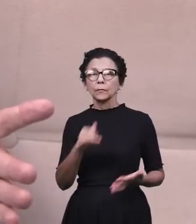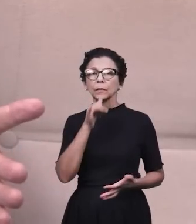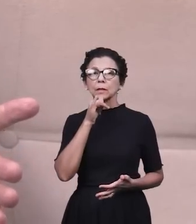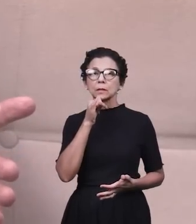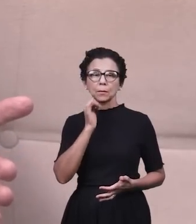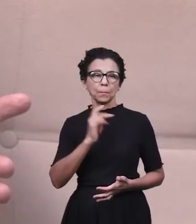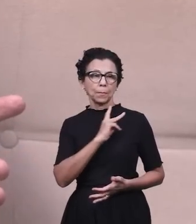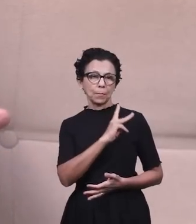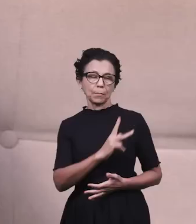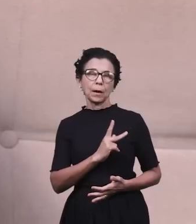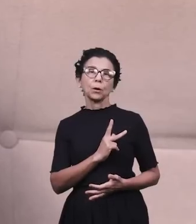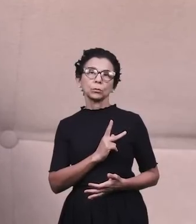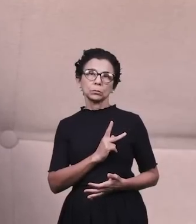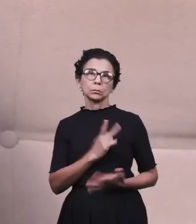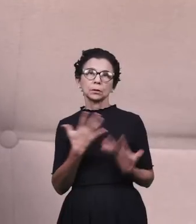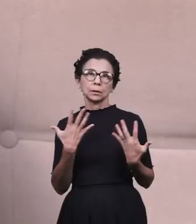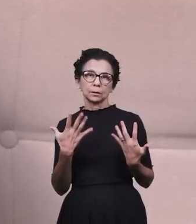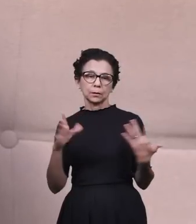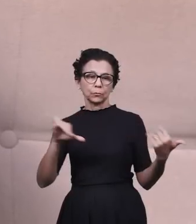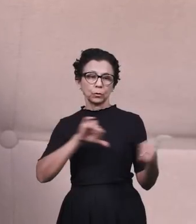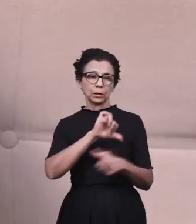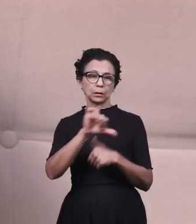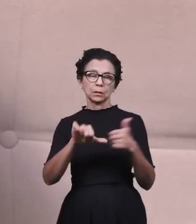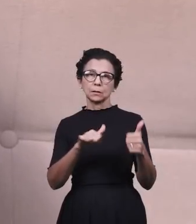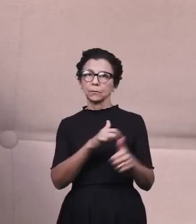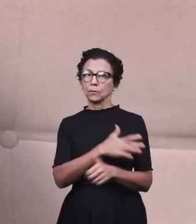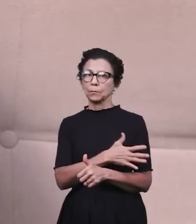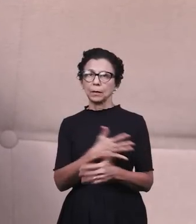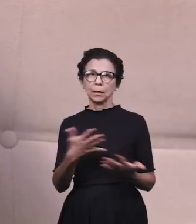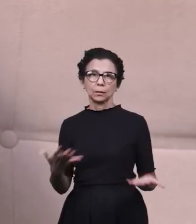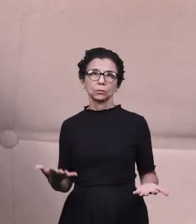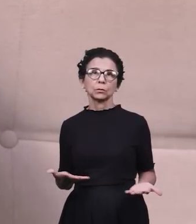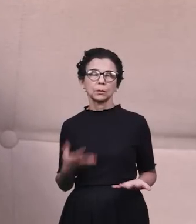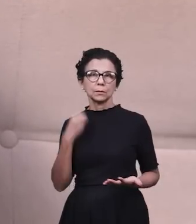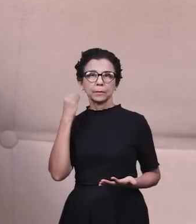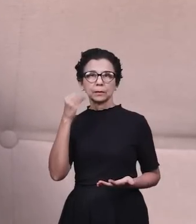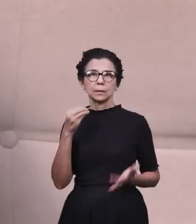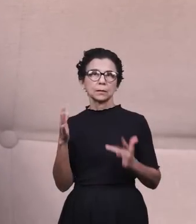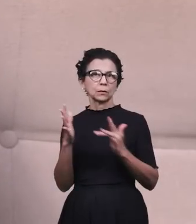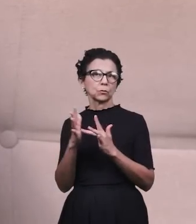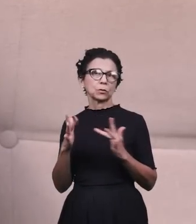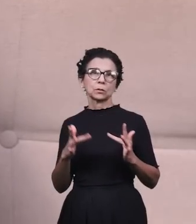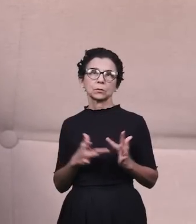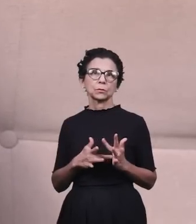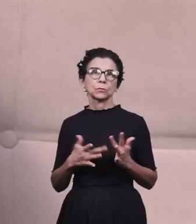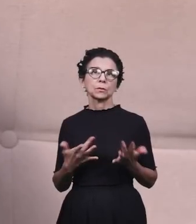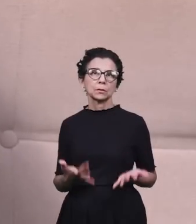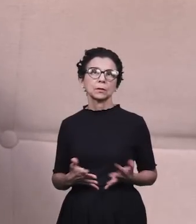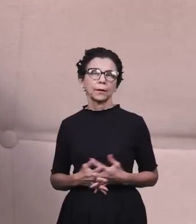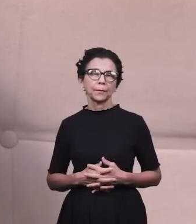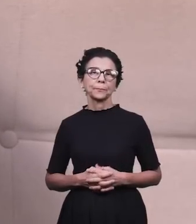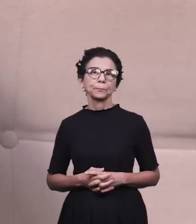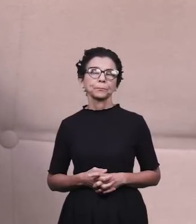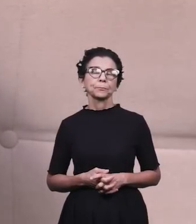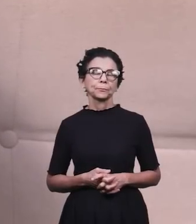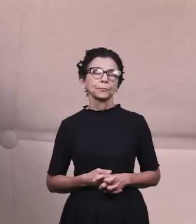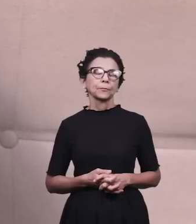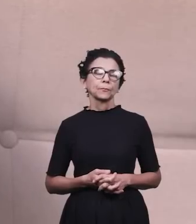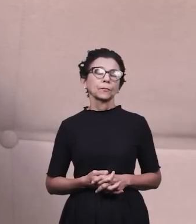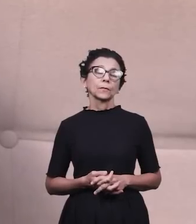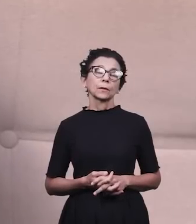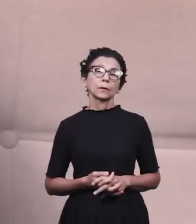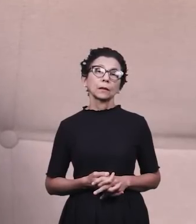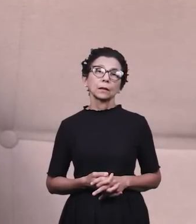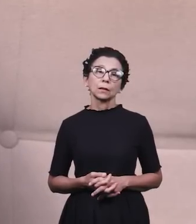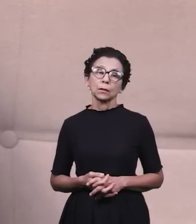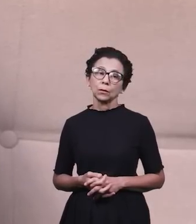Paulo, não é isso? A ocasião em que sua mentalidade já começou a ser mudada e o Senhor Jesus deixou